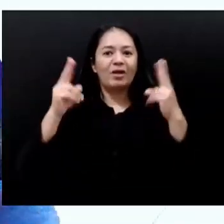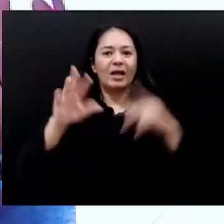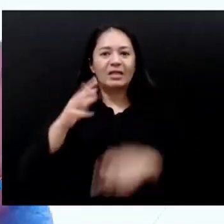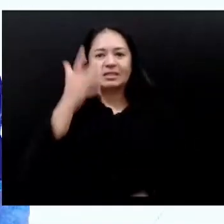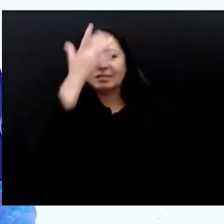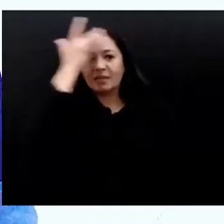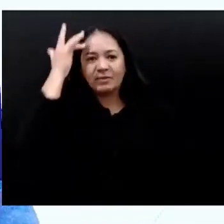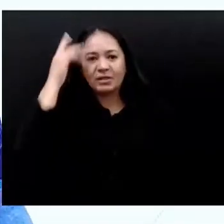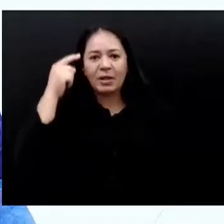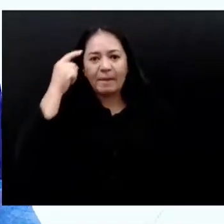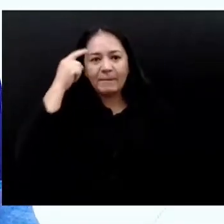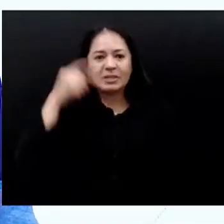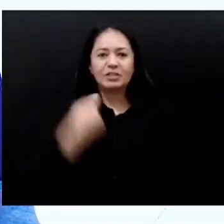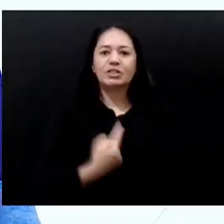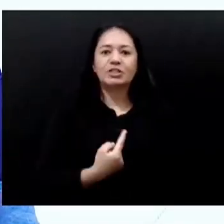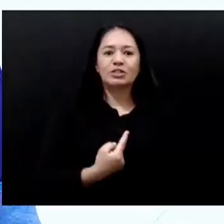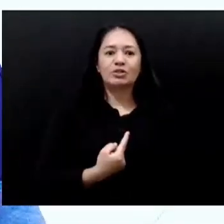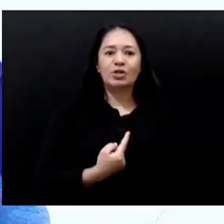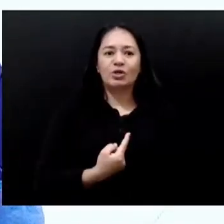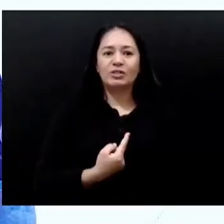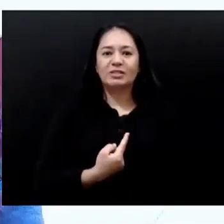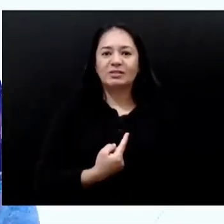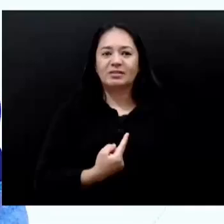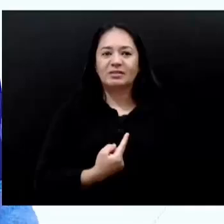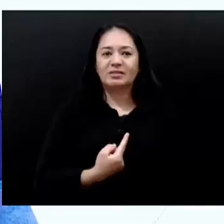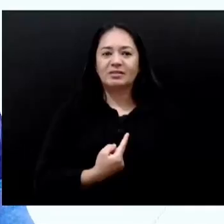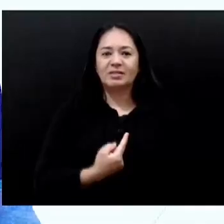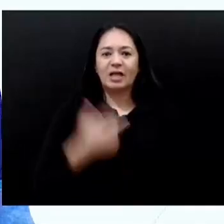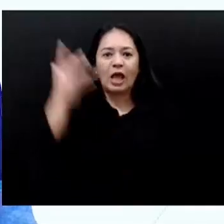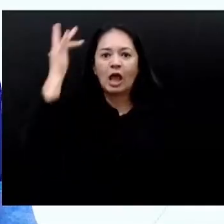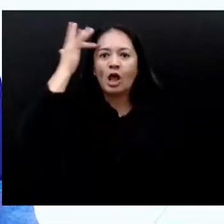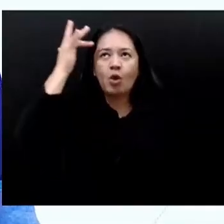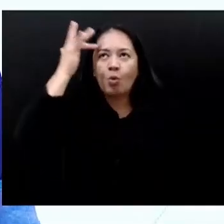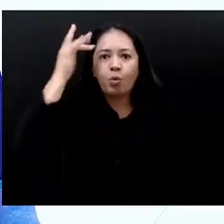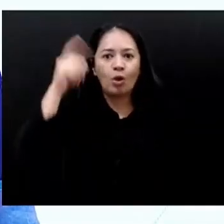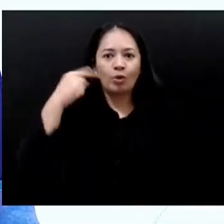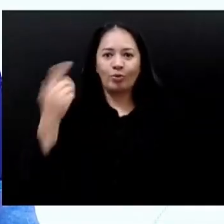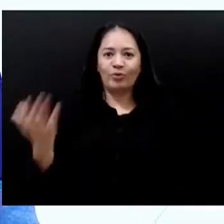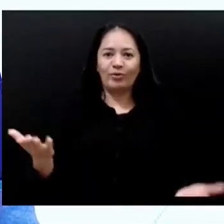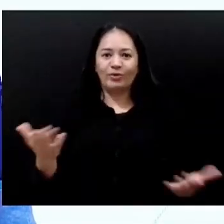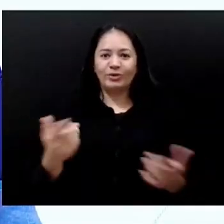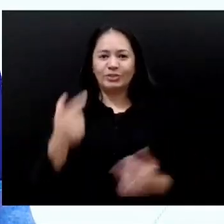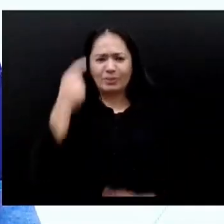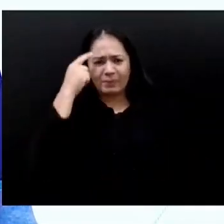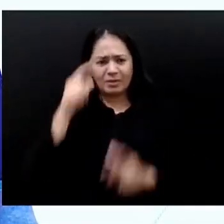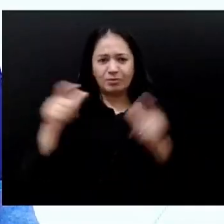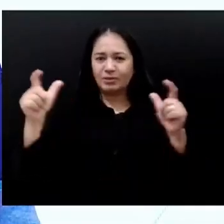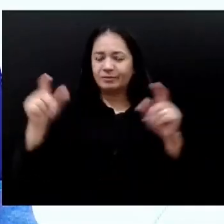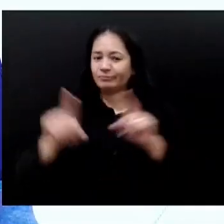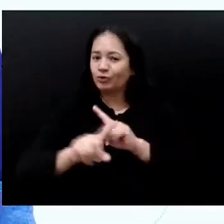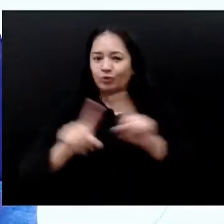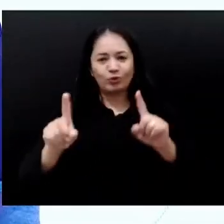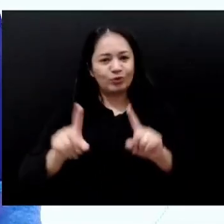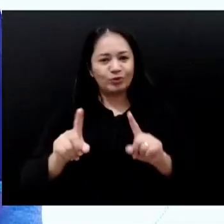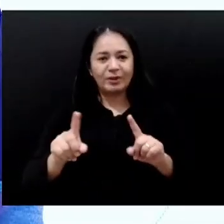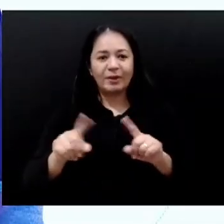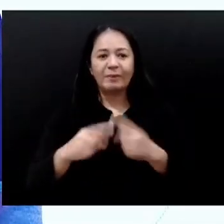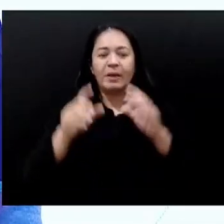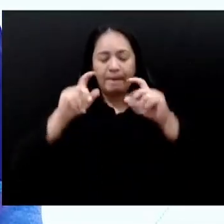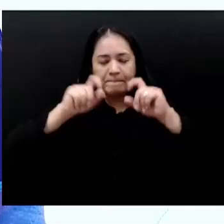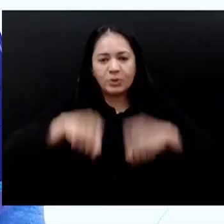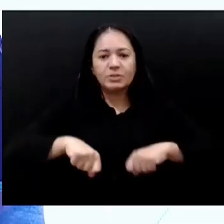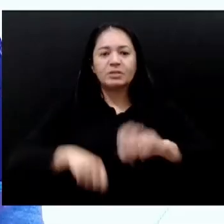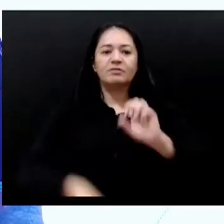fato, é doido de pensar tão grande, né? De querer coisas assim, mas é possível. E não à